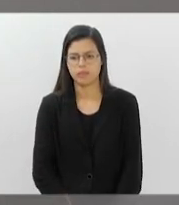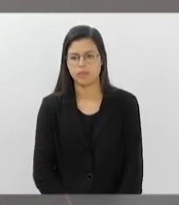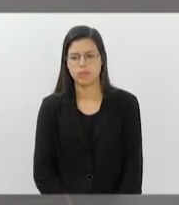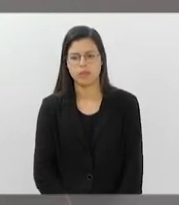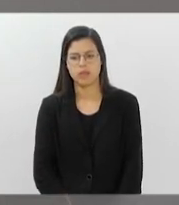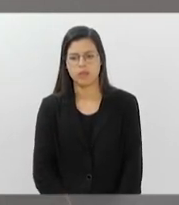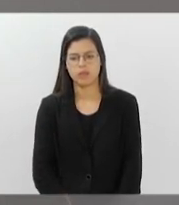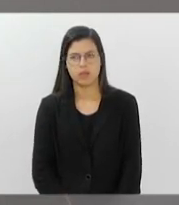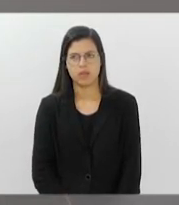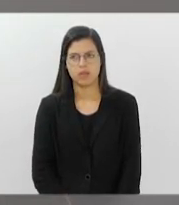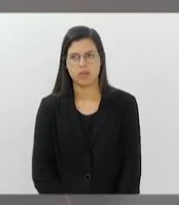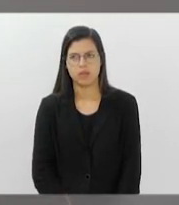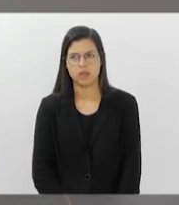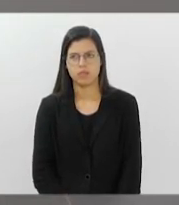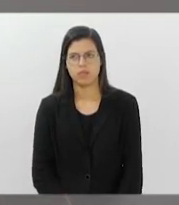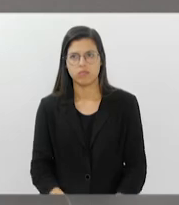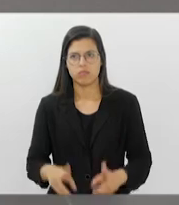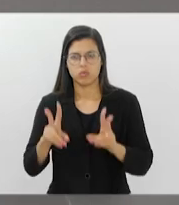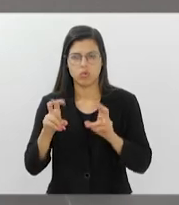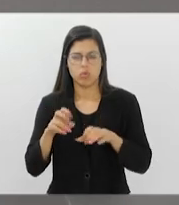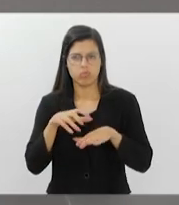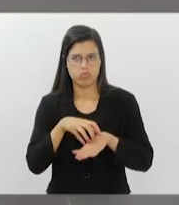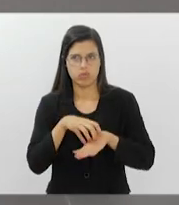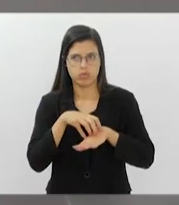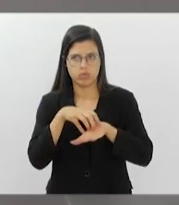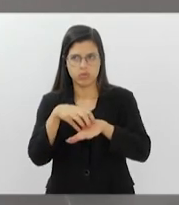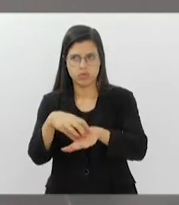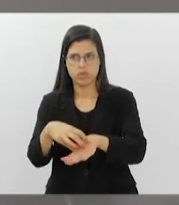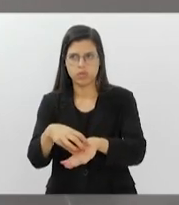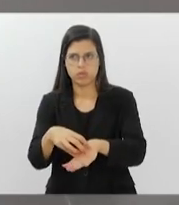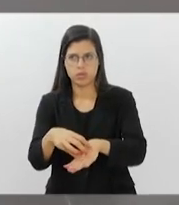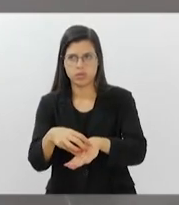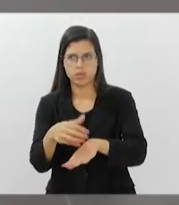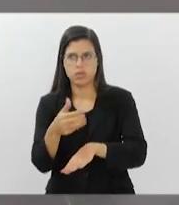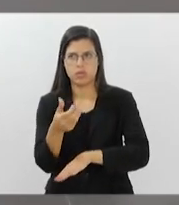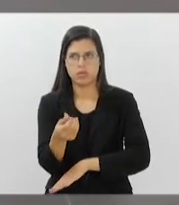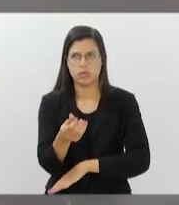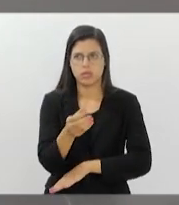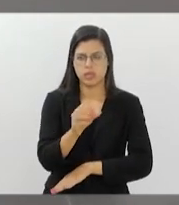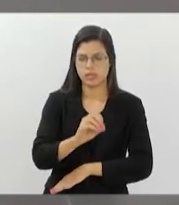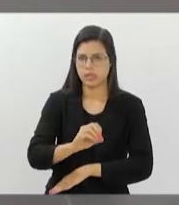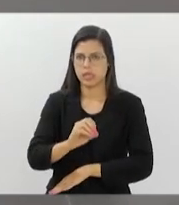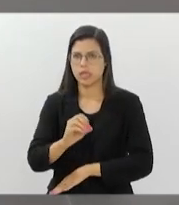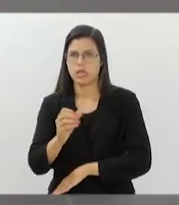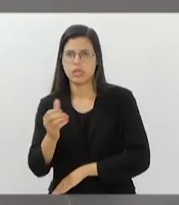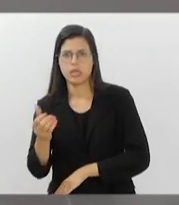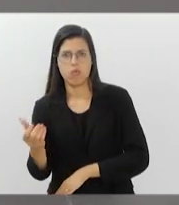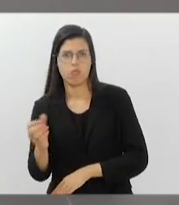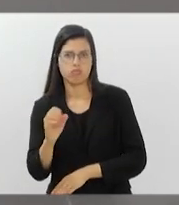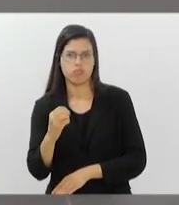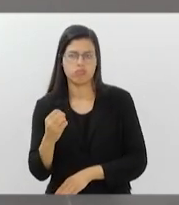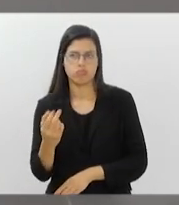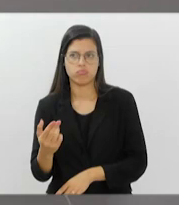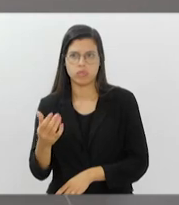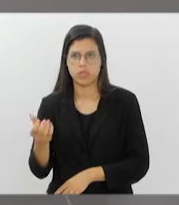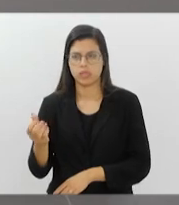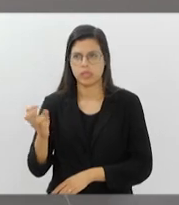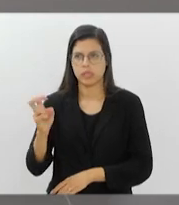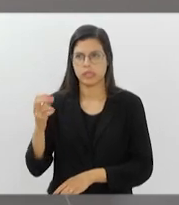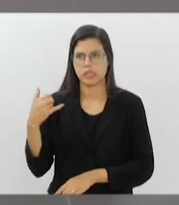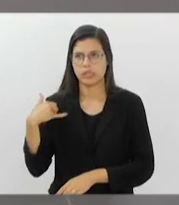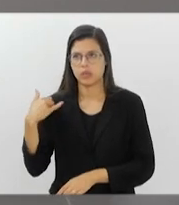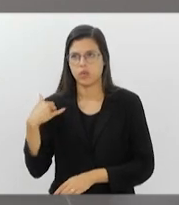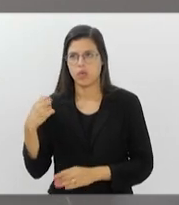que é perene no transporte, é os 60 e os 65, né? Porque a